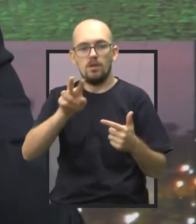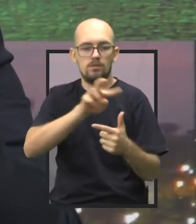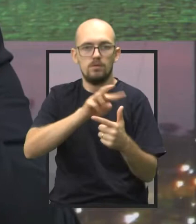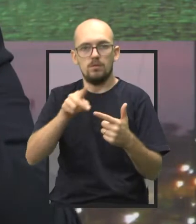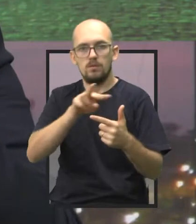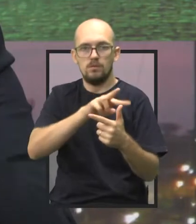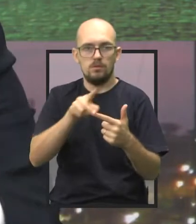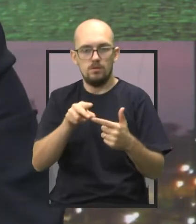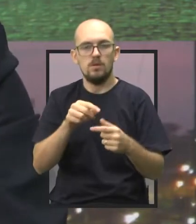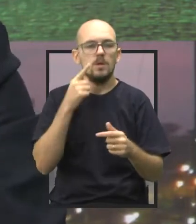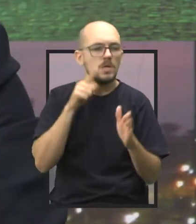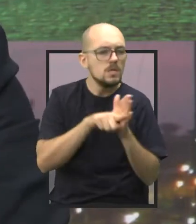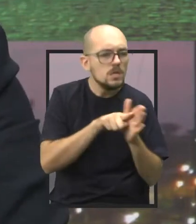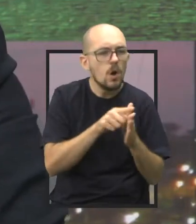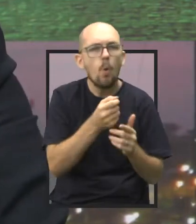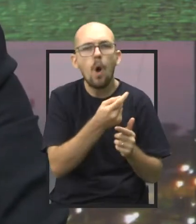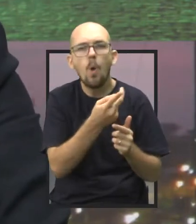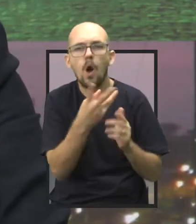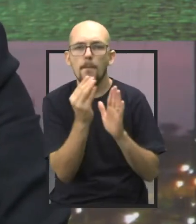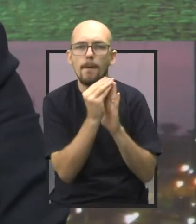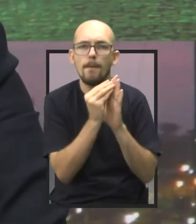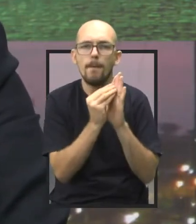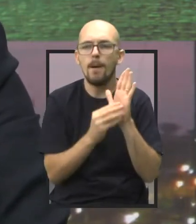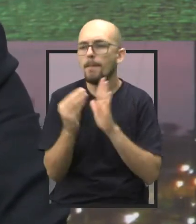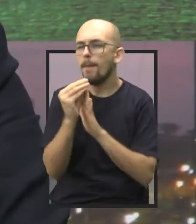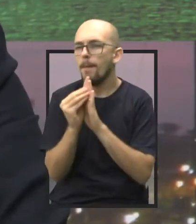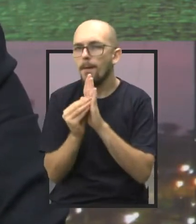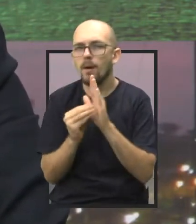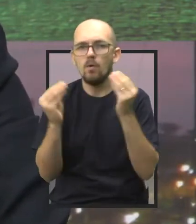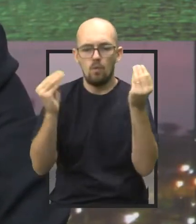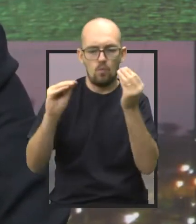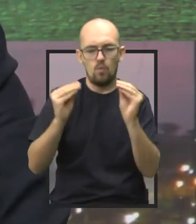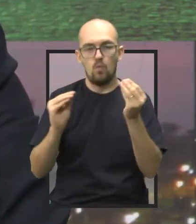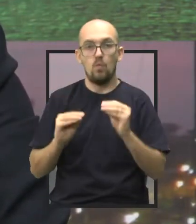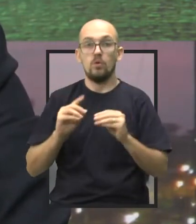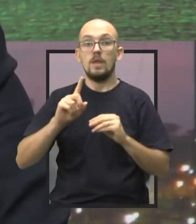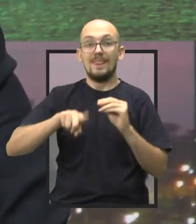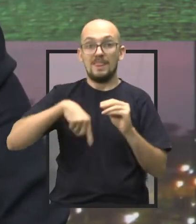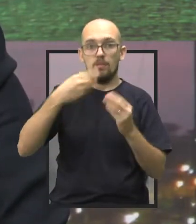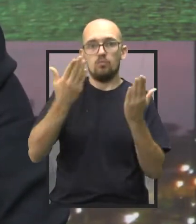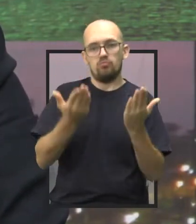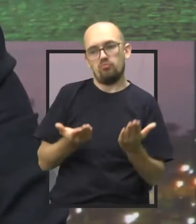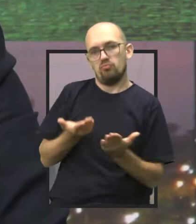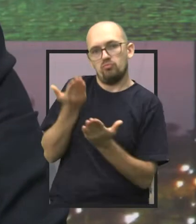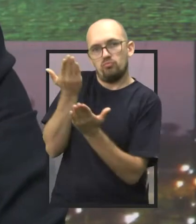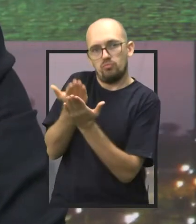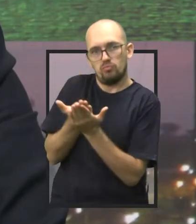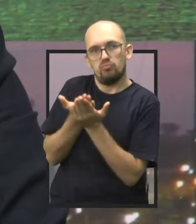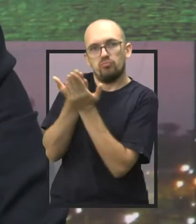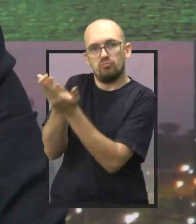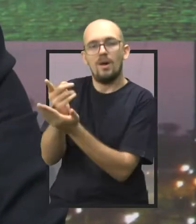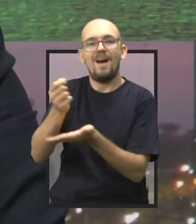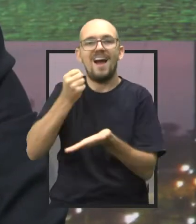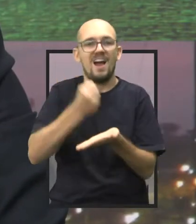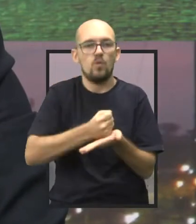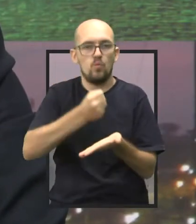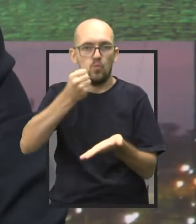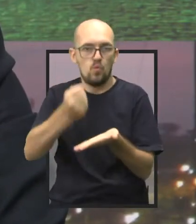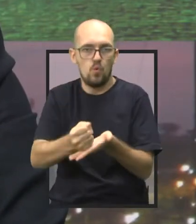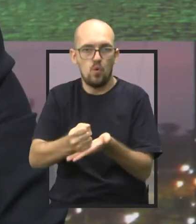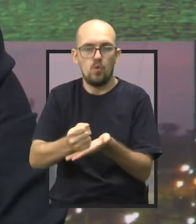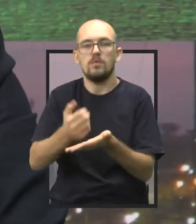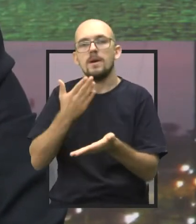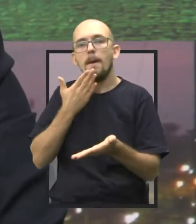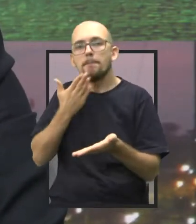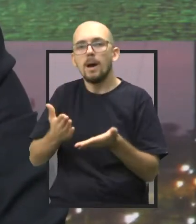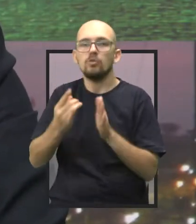tanto na Vila Ribeiro como no Cachoeirinho. E a partir disso, a gente entrou com um processo no cartório de registro